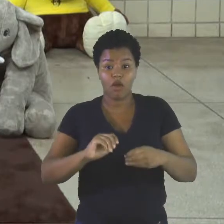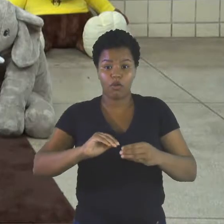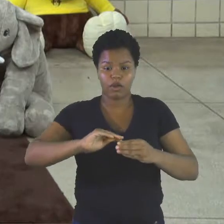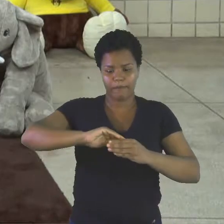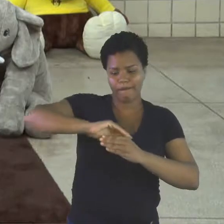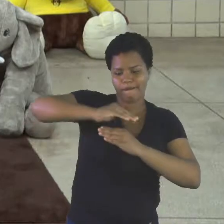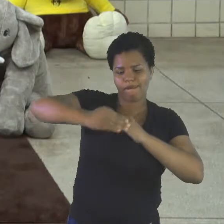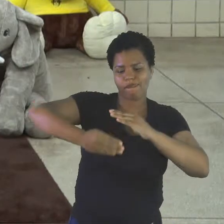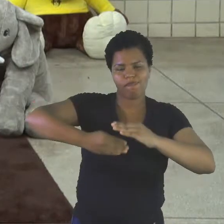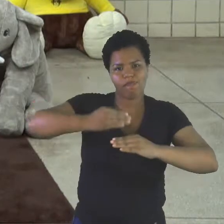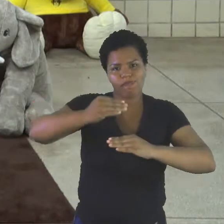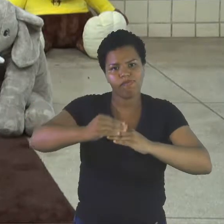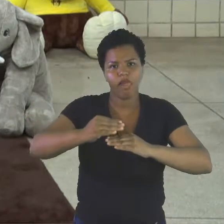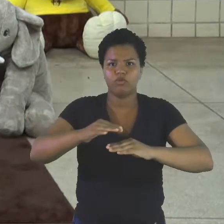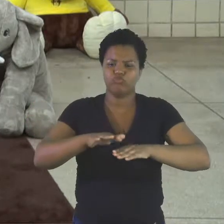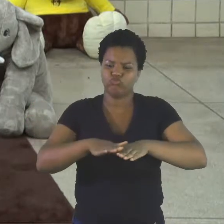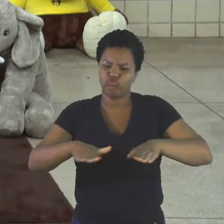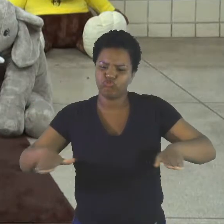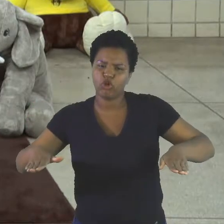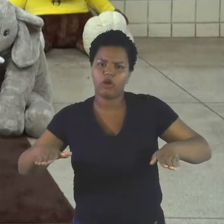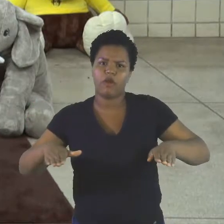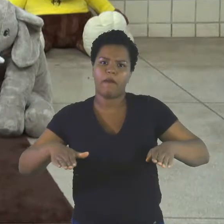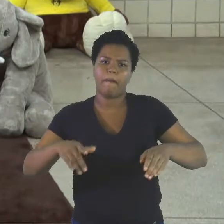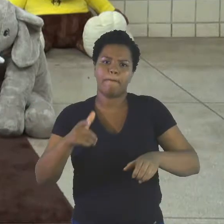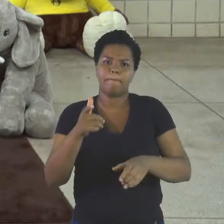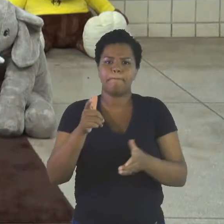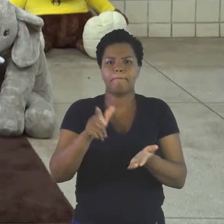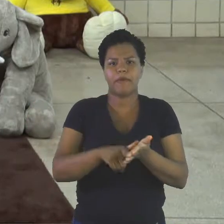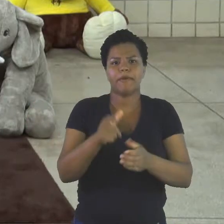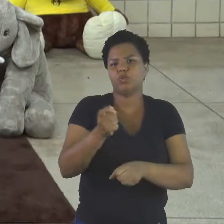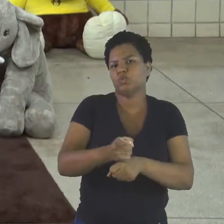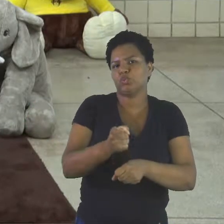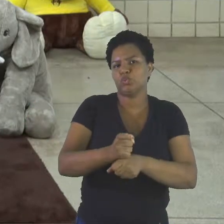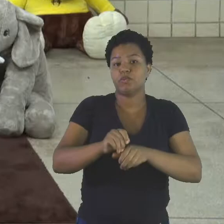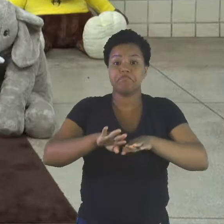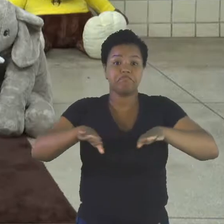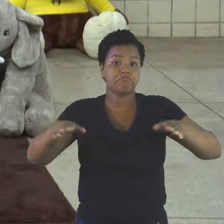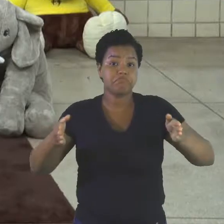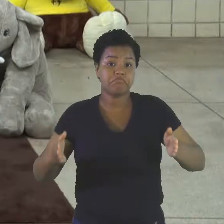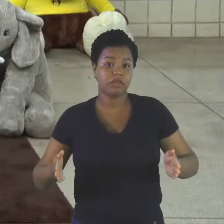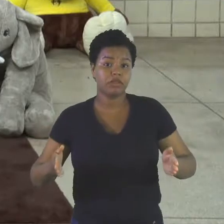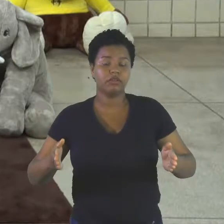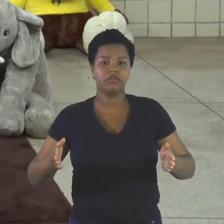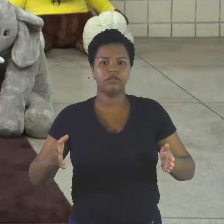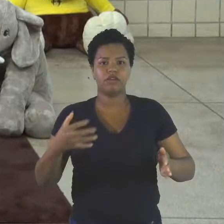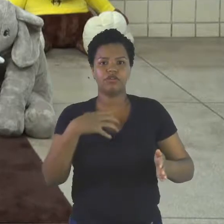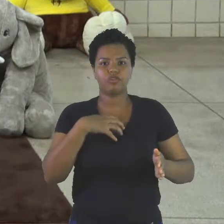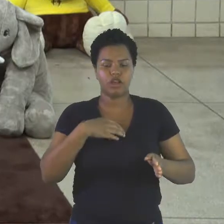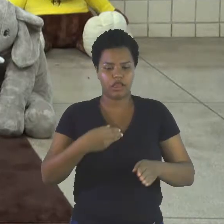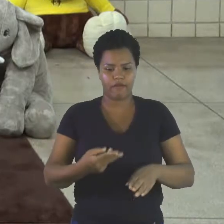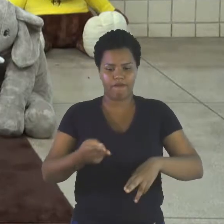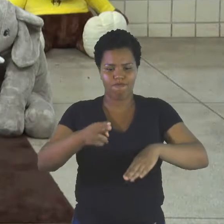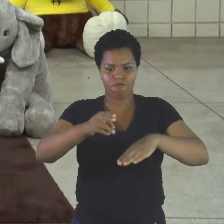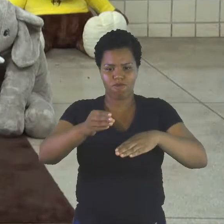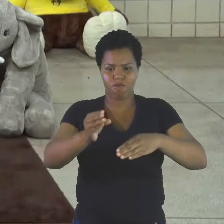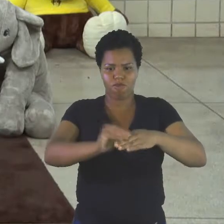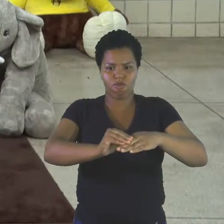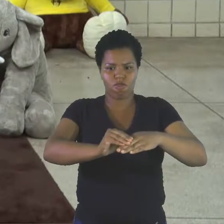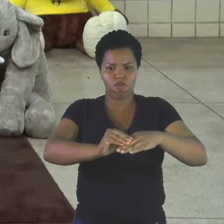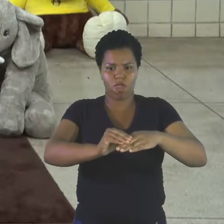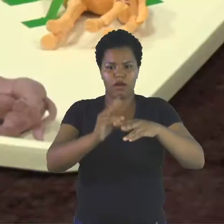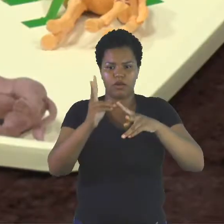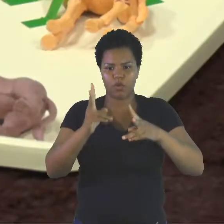superfície pode ser no chão no papelão é numa mesa de forma que ele vai ficar preso dessa forma aqui